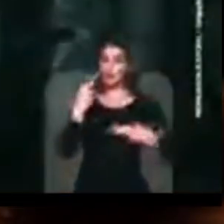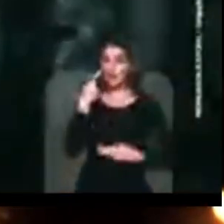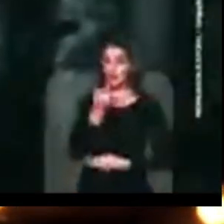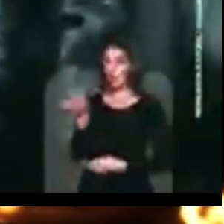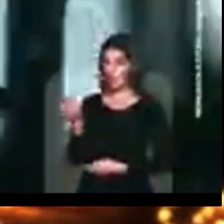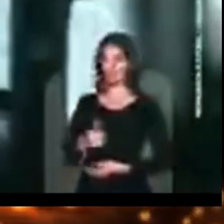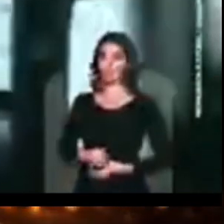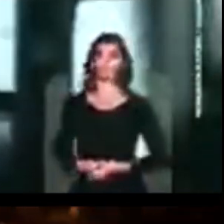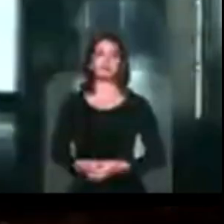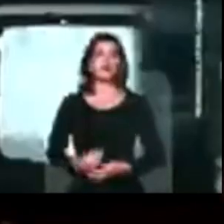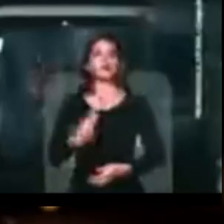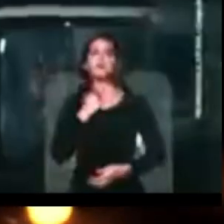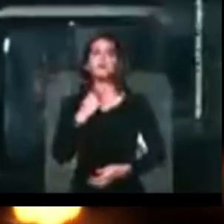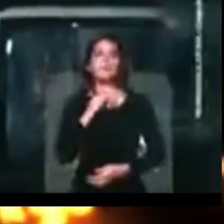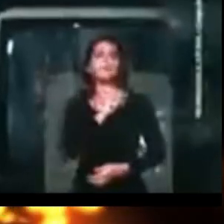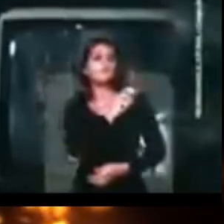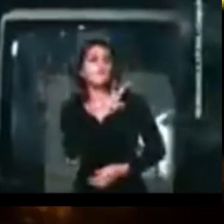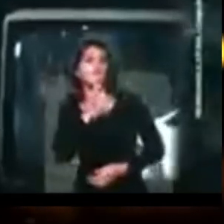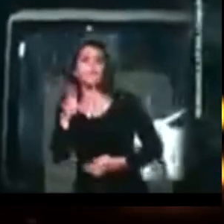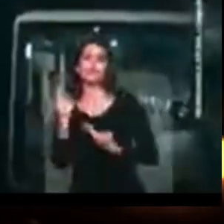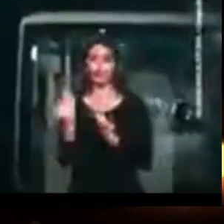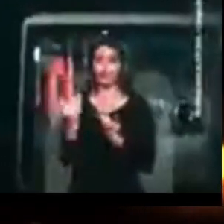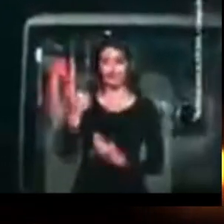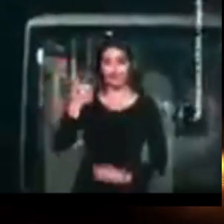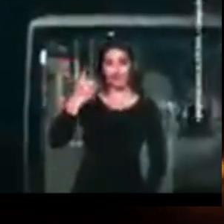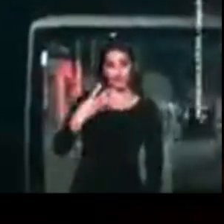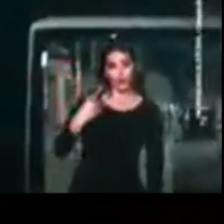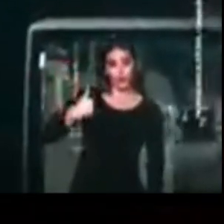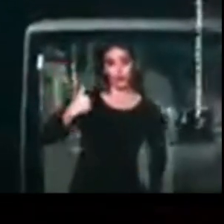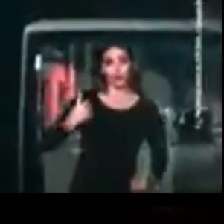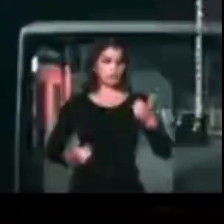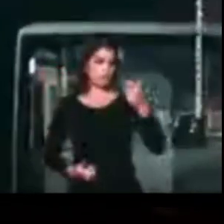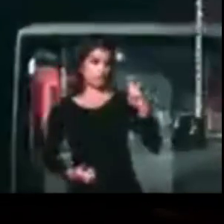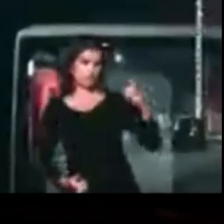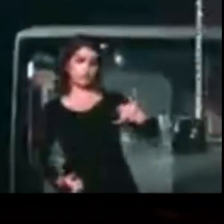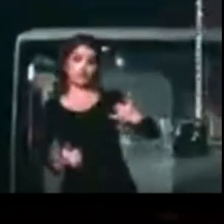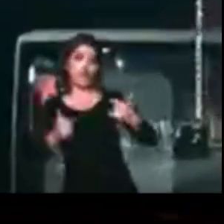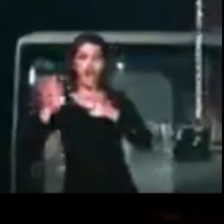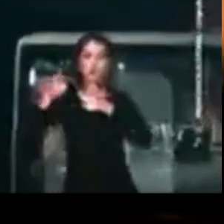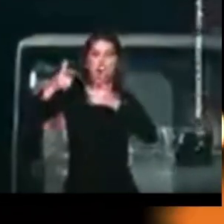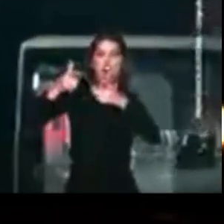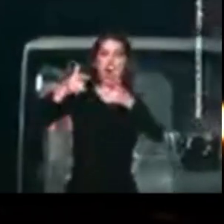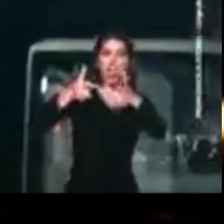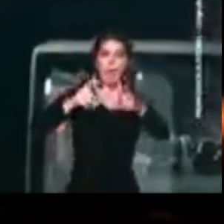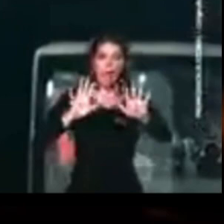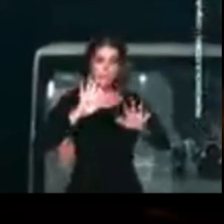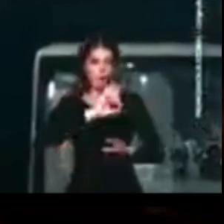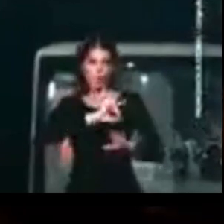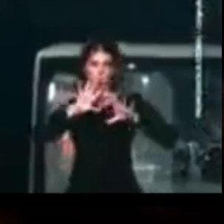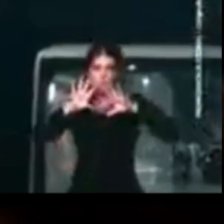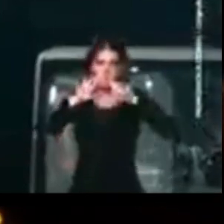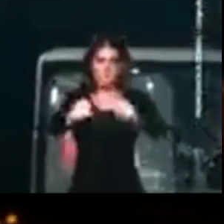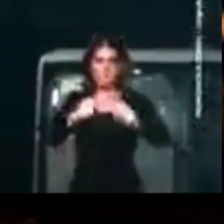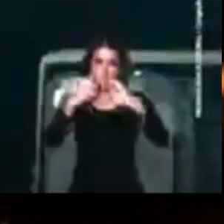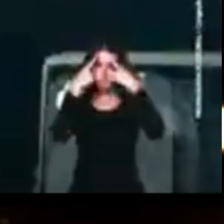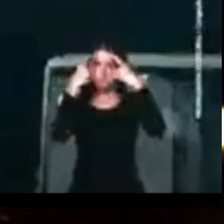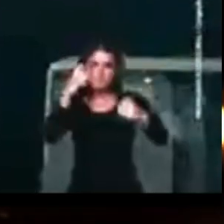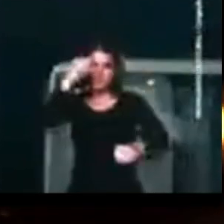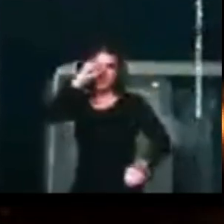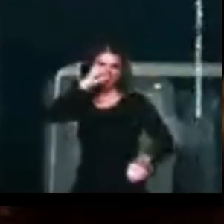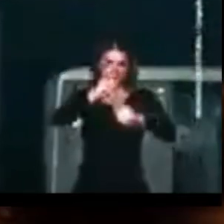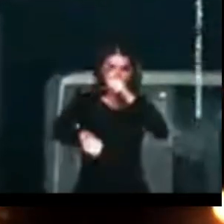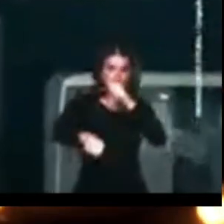desse tipo. Eu não posso ver mais jovem de 14, 15 anos assaltando e sendo violentado,